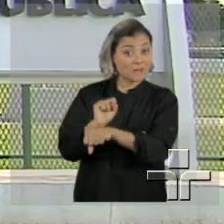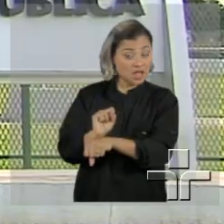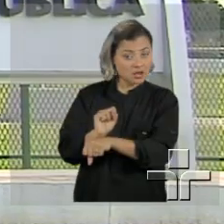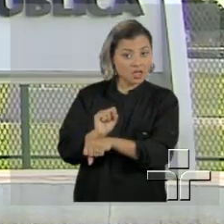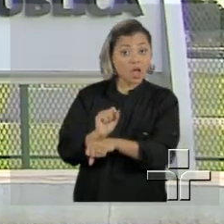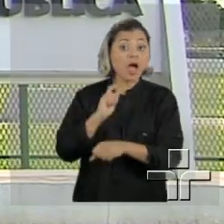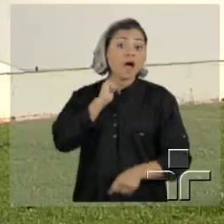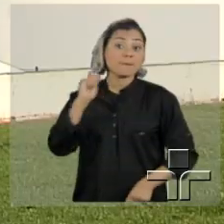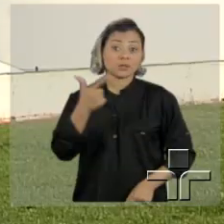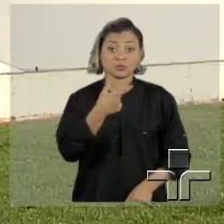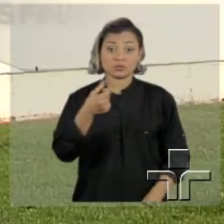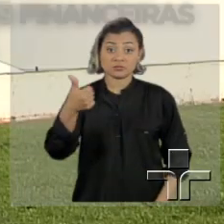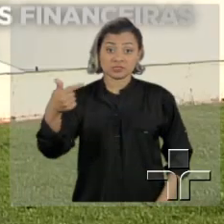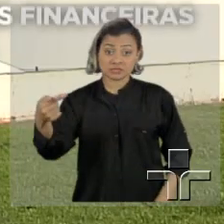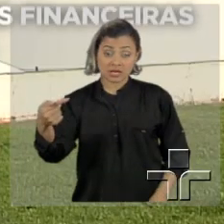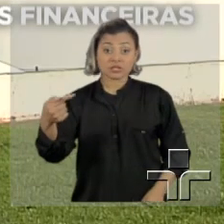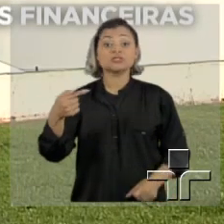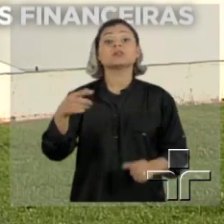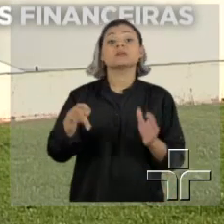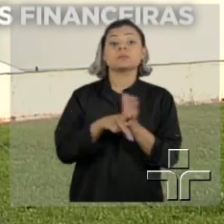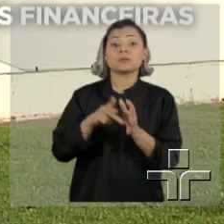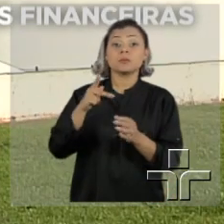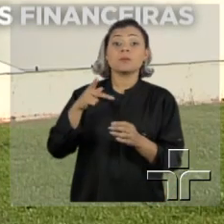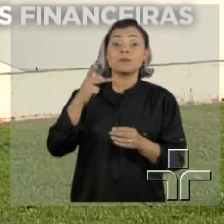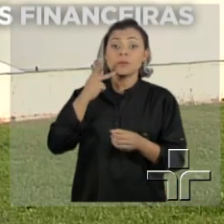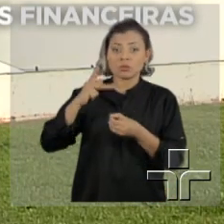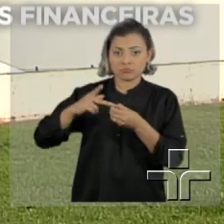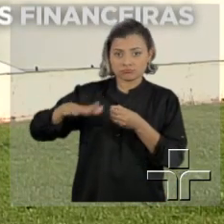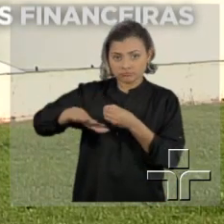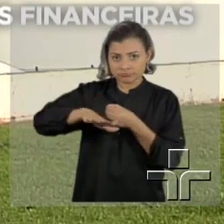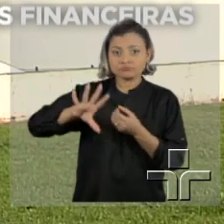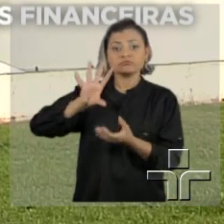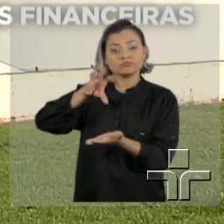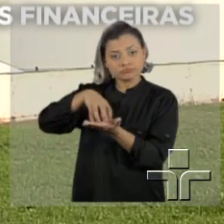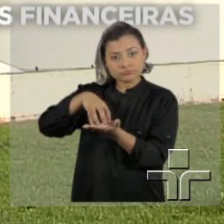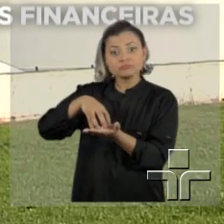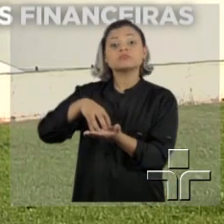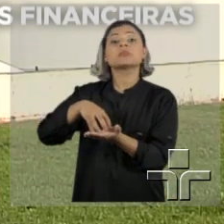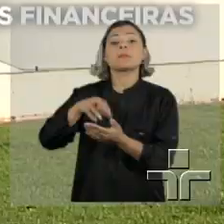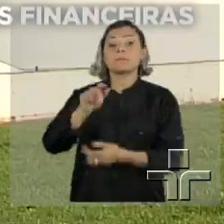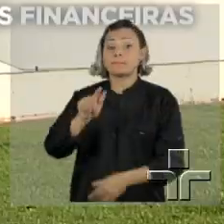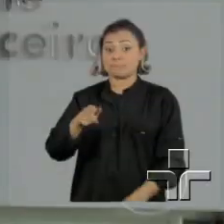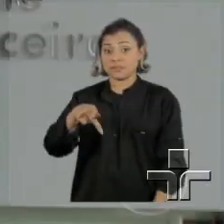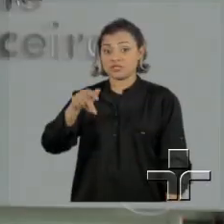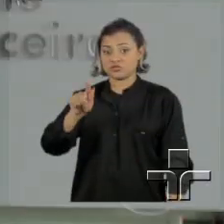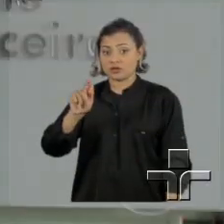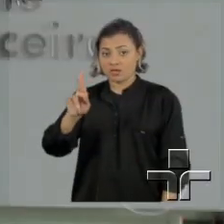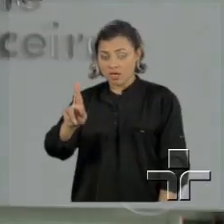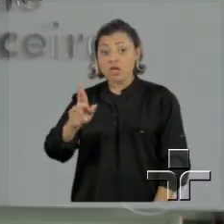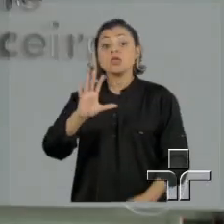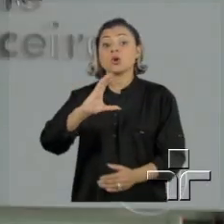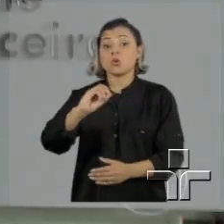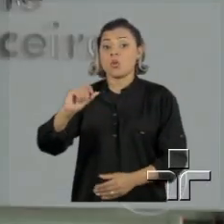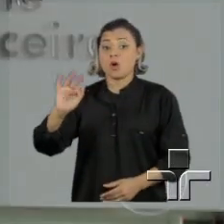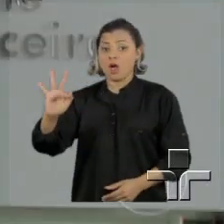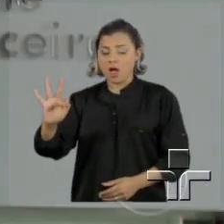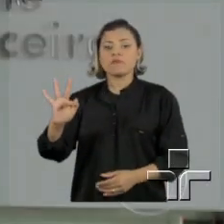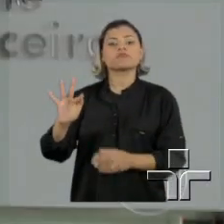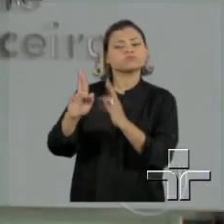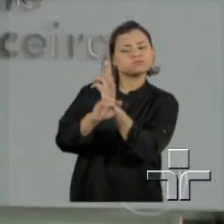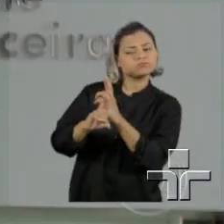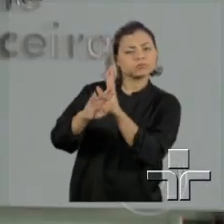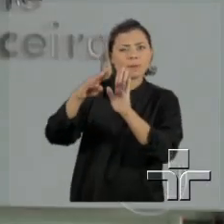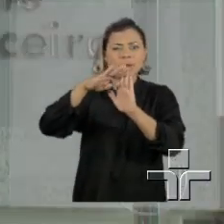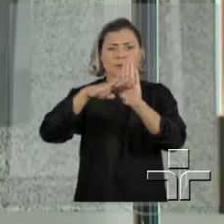de 2017, a Procuradoria-Geral da República recebeu quase 1.000 relatórios de informações financeiras do Conselho de Controle de